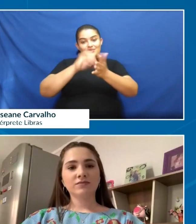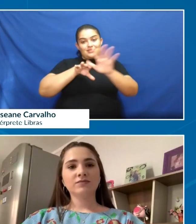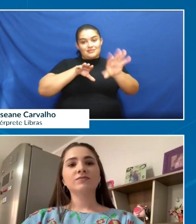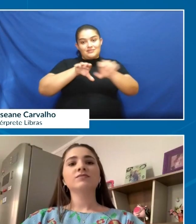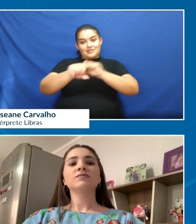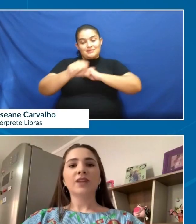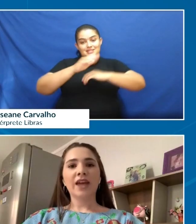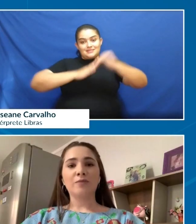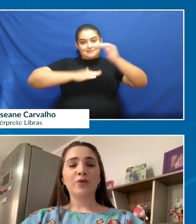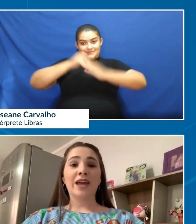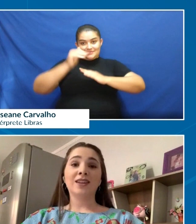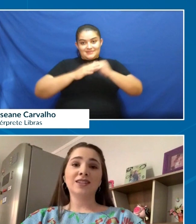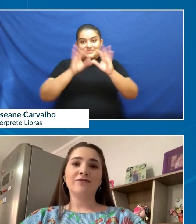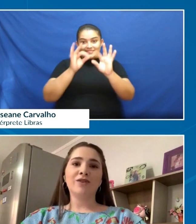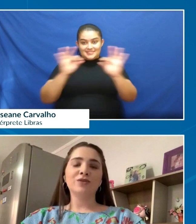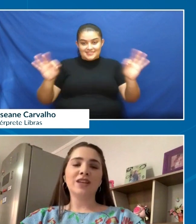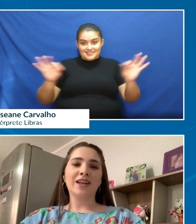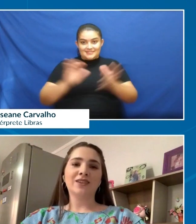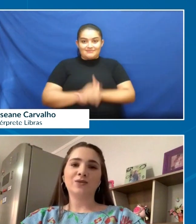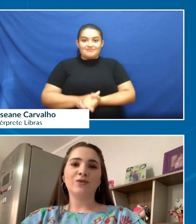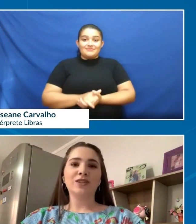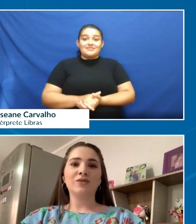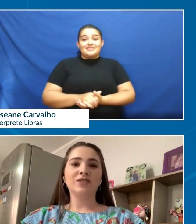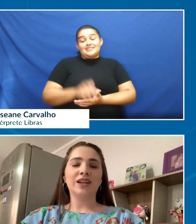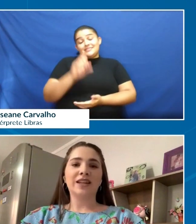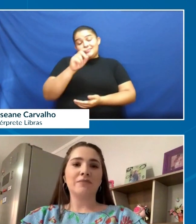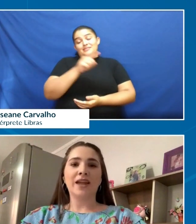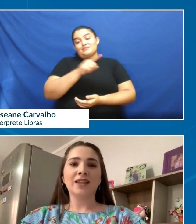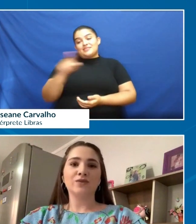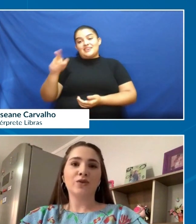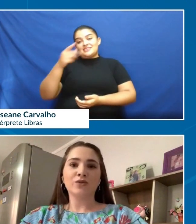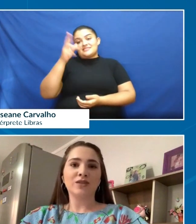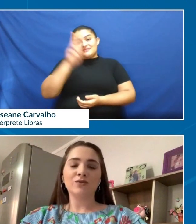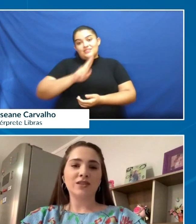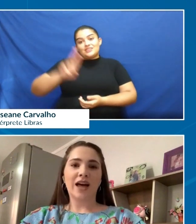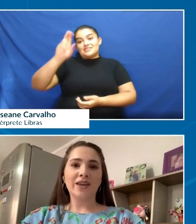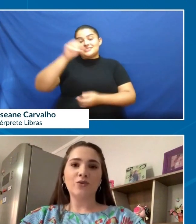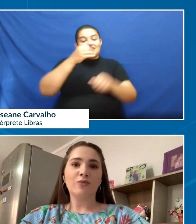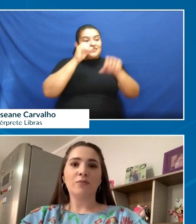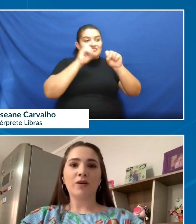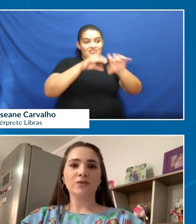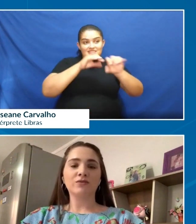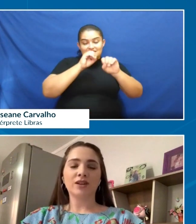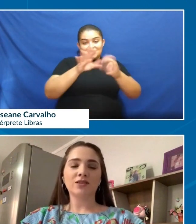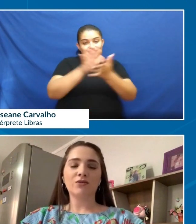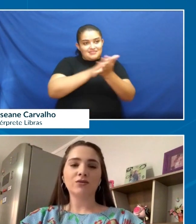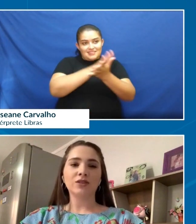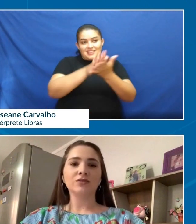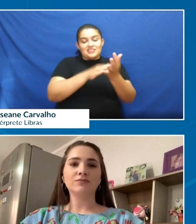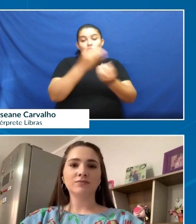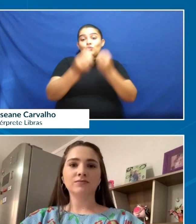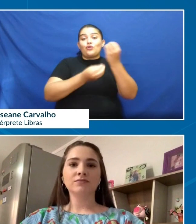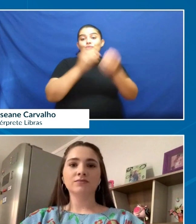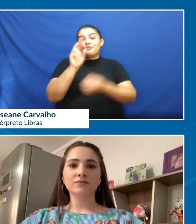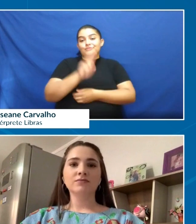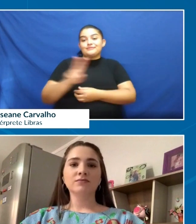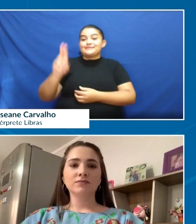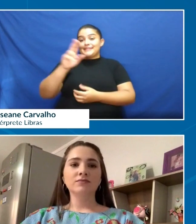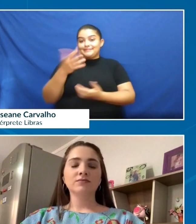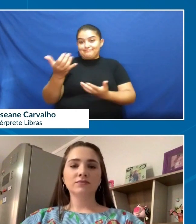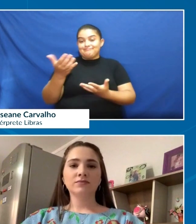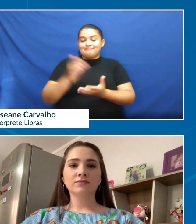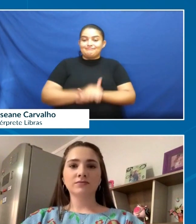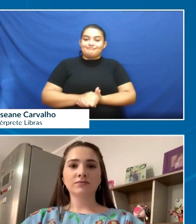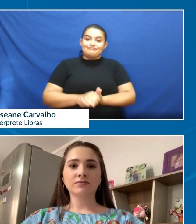nas pessoas, né? Porque elas que vão usar. Então, se você não treinar bem, elas não vão conseguir usar e o propósito não vai ser concluído.